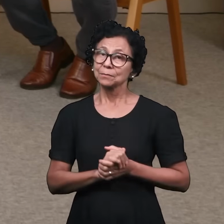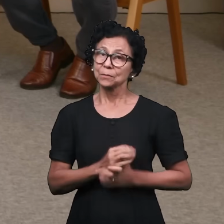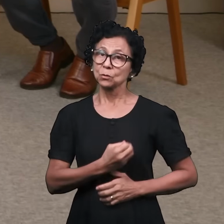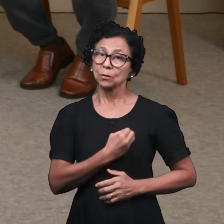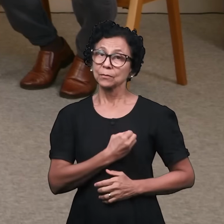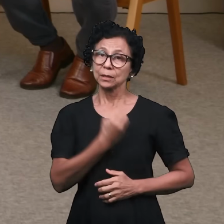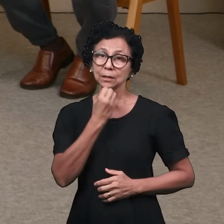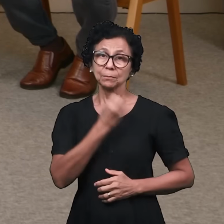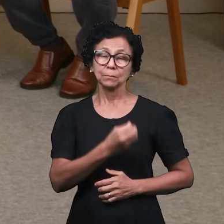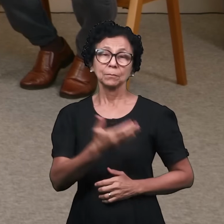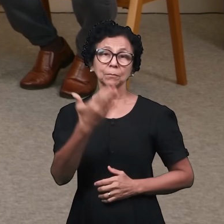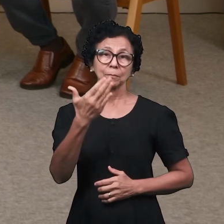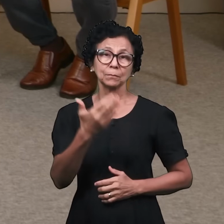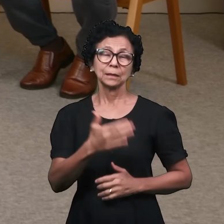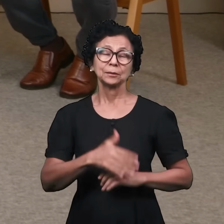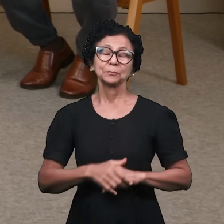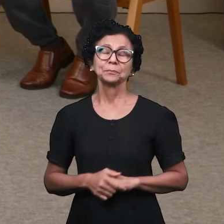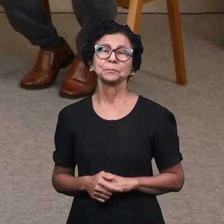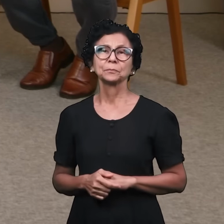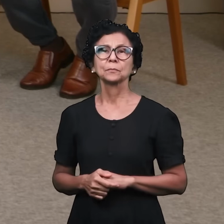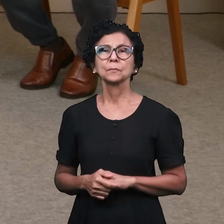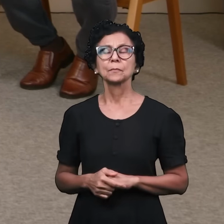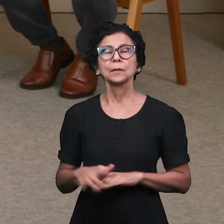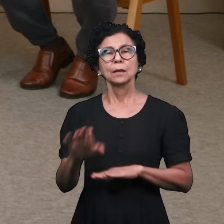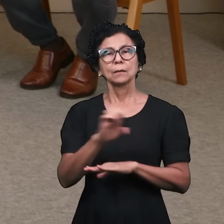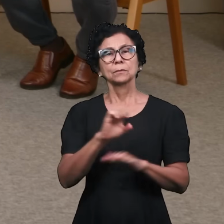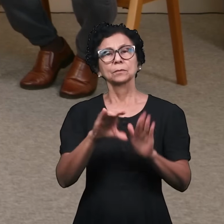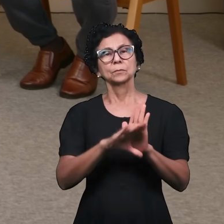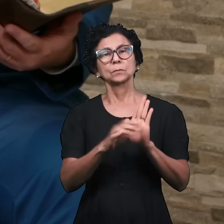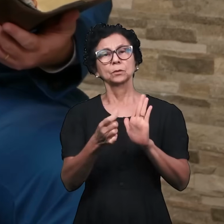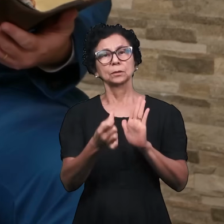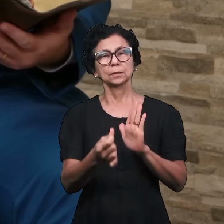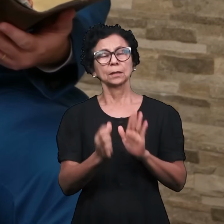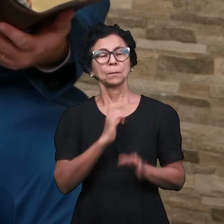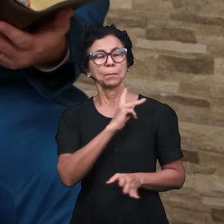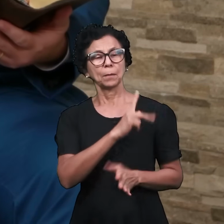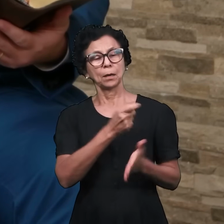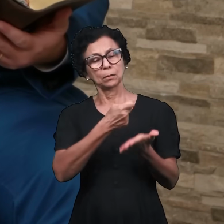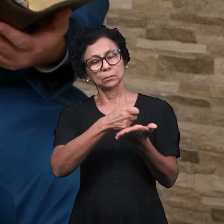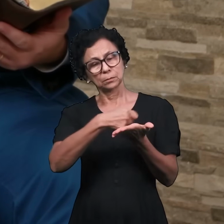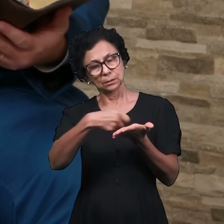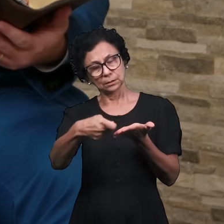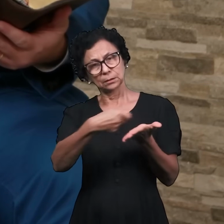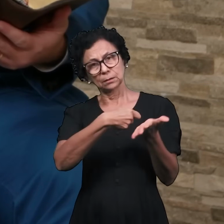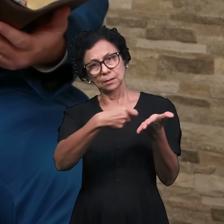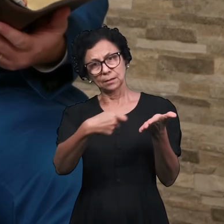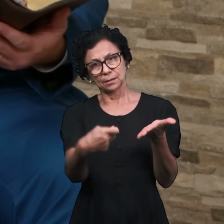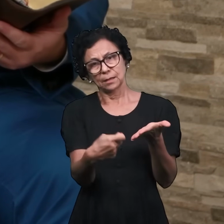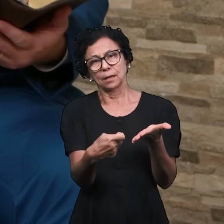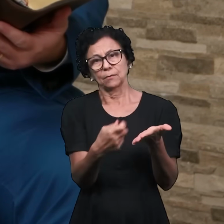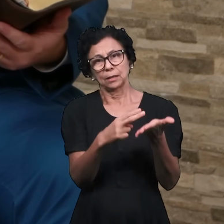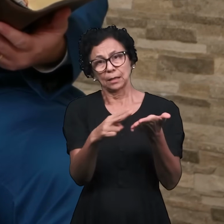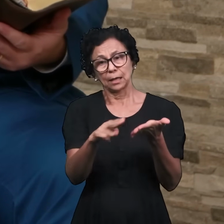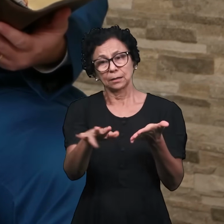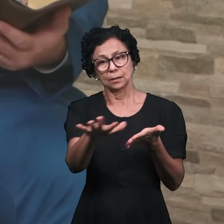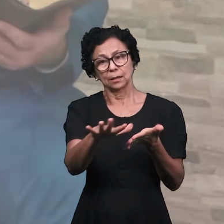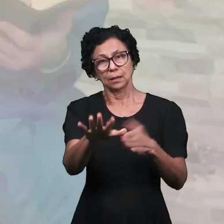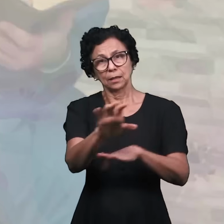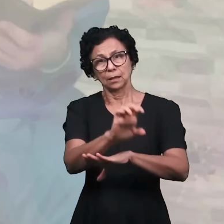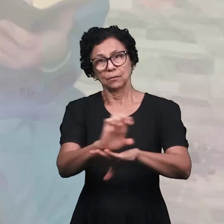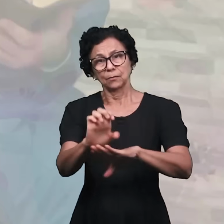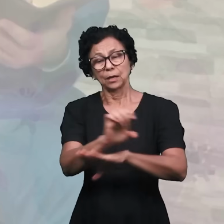Paulo ele escreveu à igreja de Éfeso, no capítulo 6. O apóstolo Paulo diz assim, no capítulo 6 da carta aos